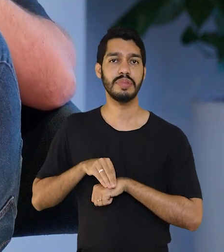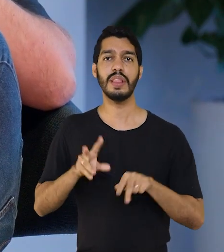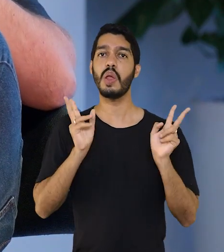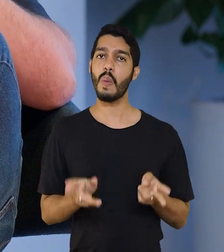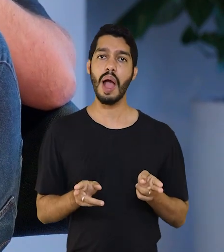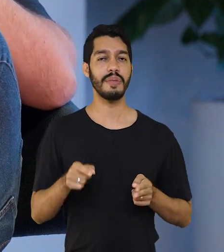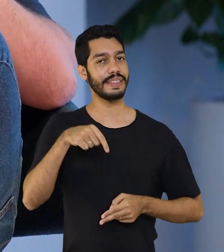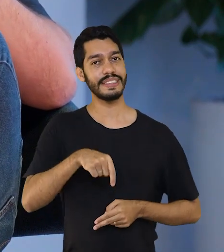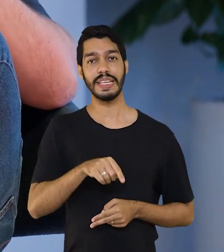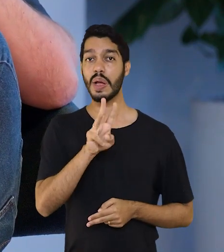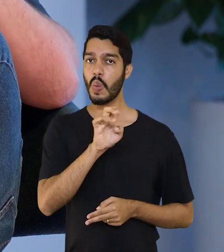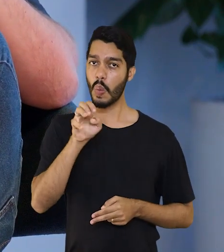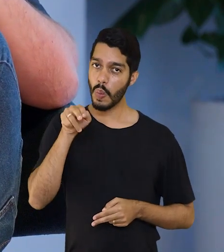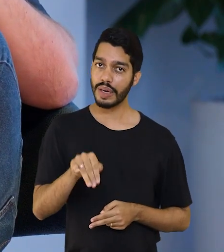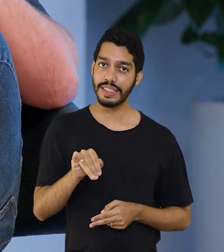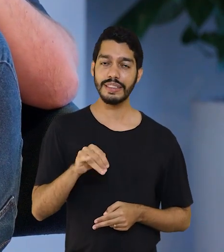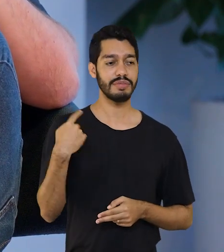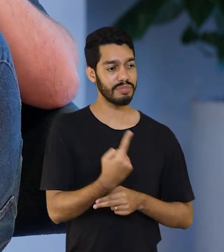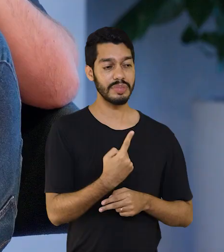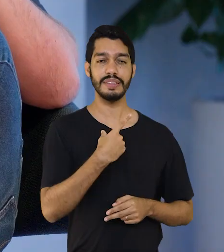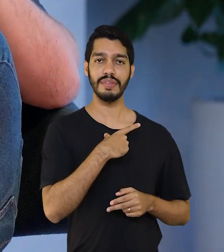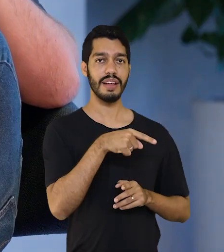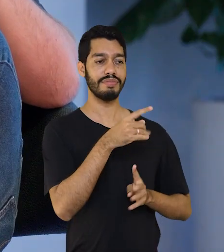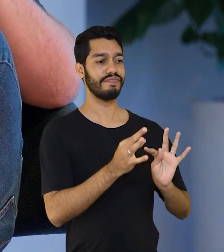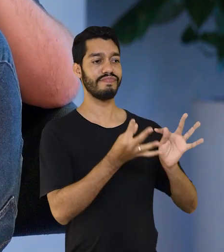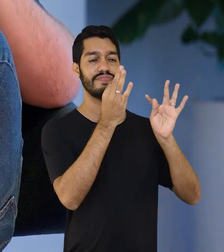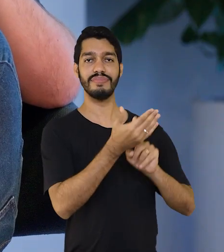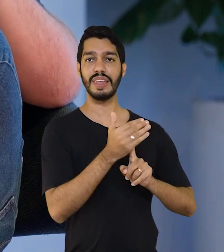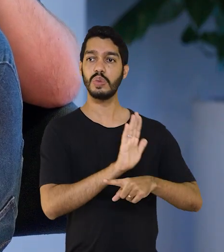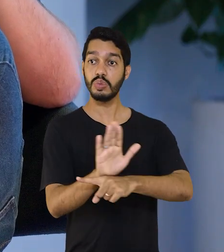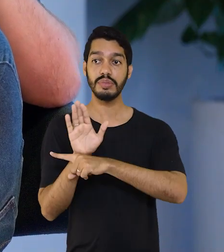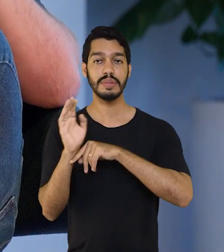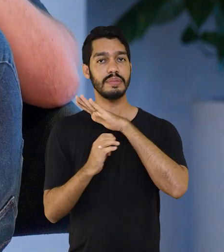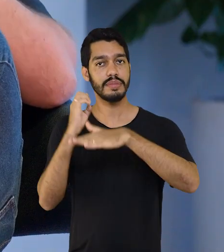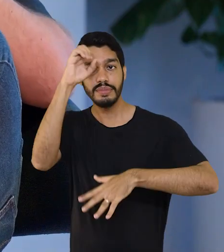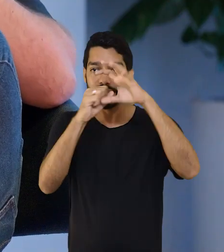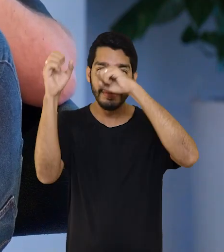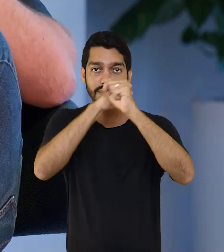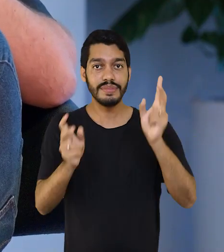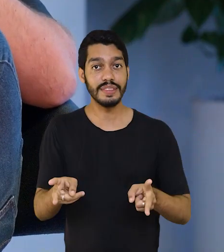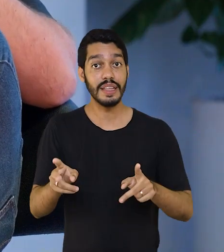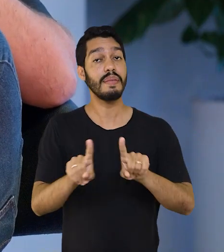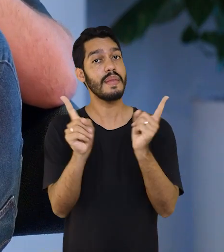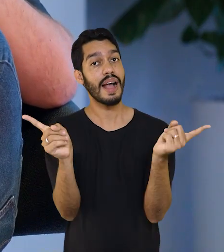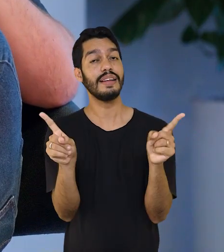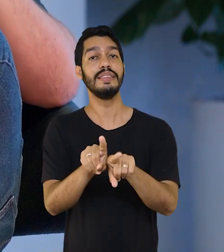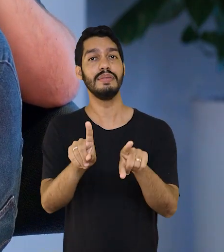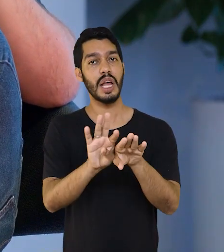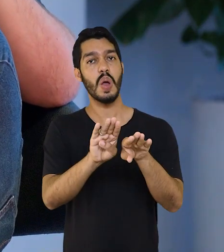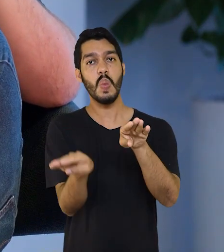uma tecnologia que ajuda a gente, as empresas, a aprender o tempo todo. E é uma lição de humildade também. De